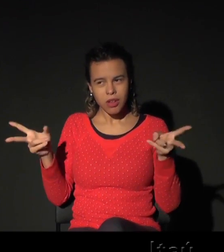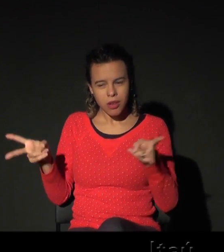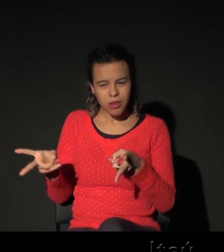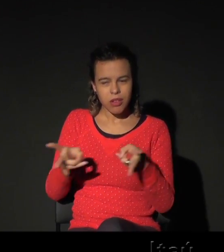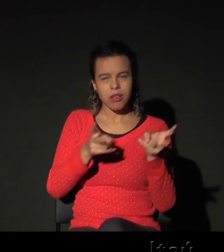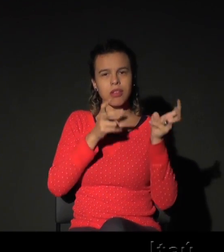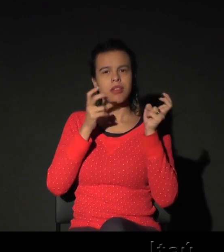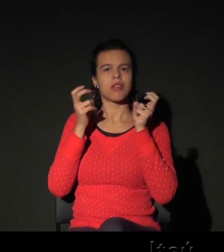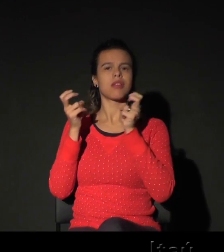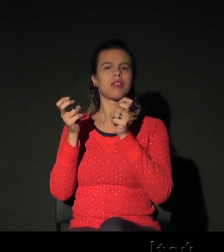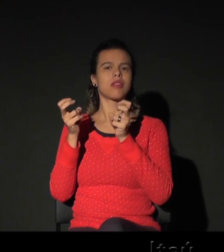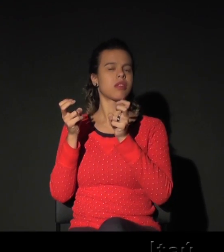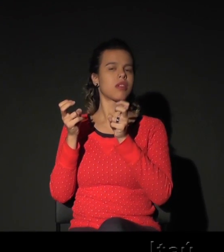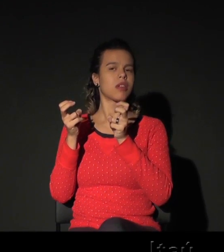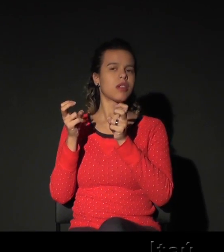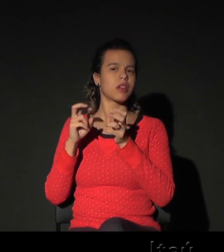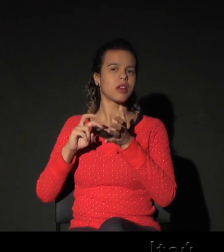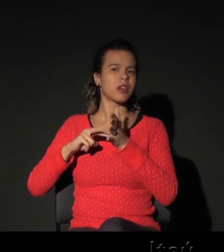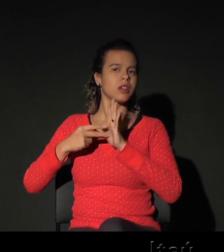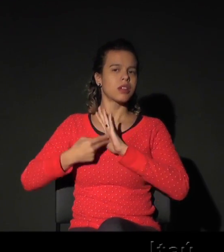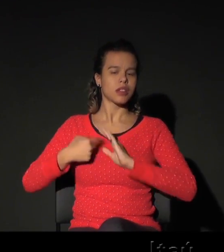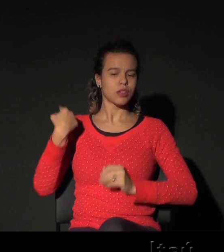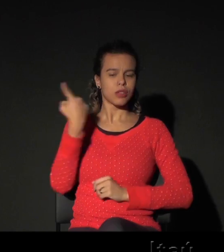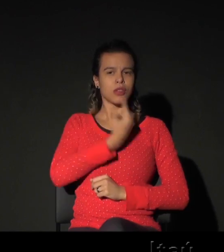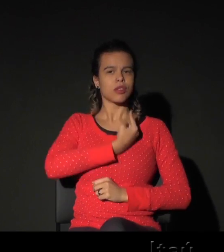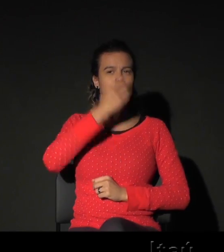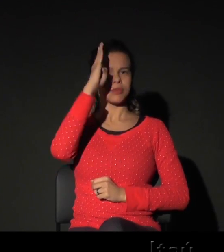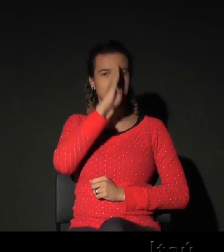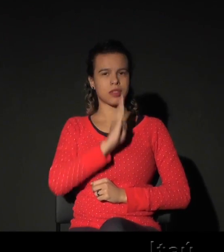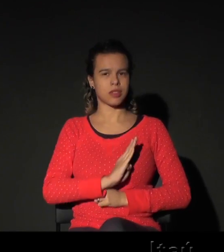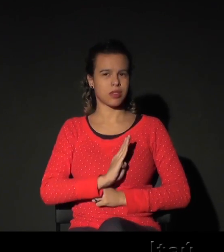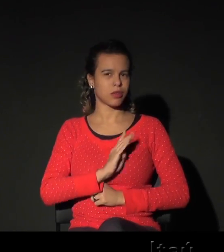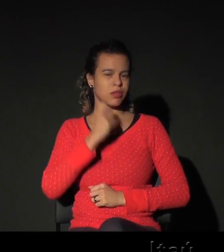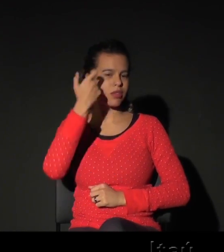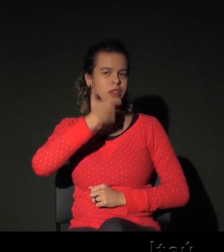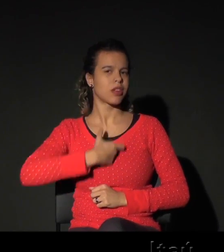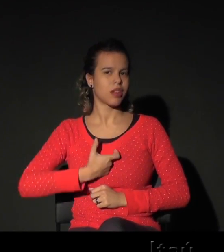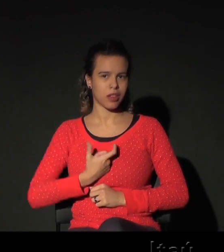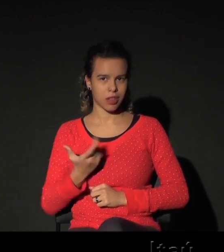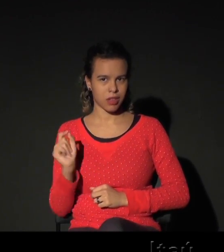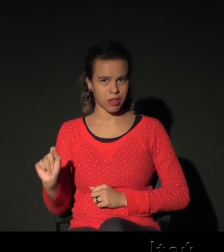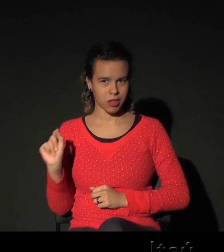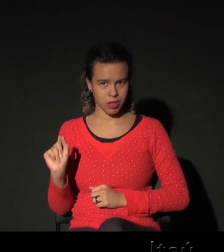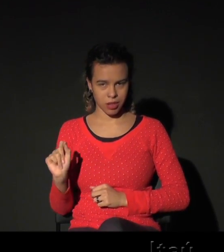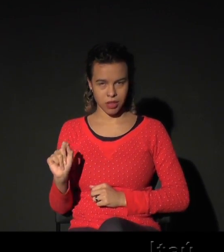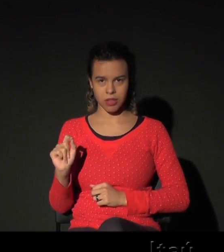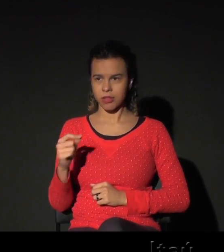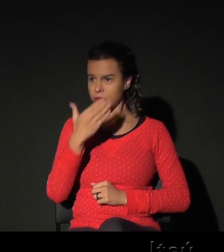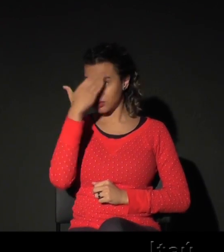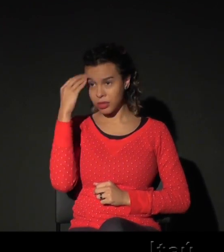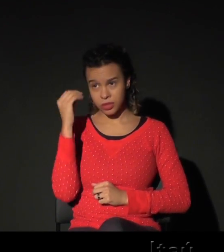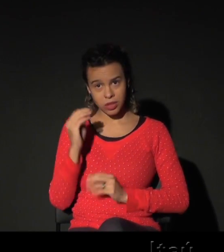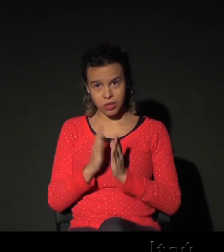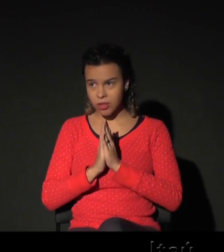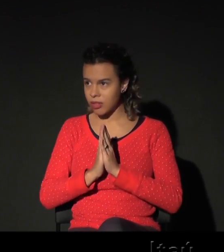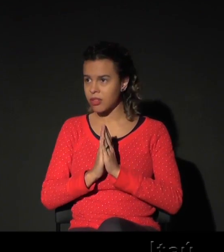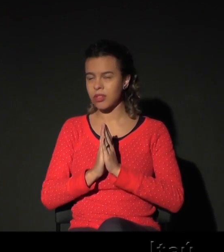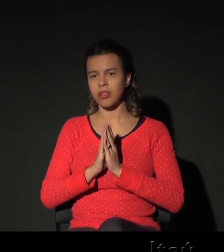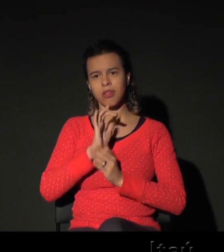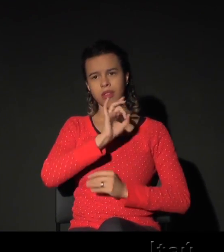dimensão de de quem somos nós como brasileiros não vamos esquecer nunca cada um